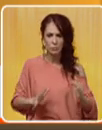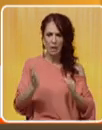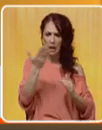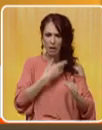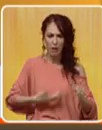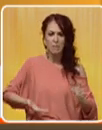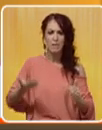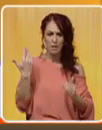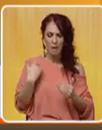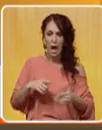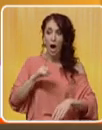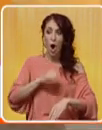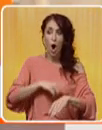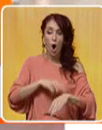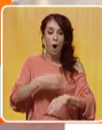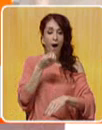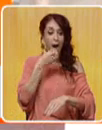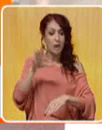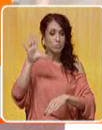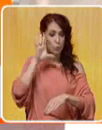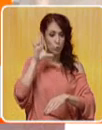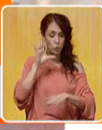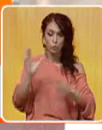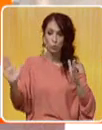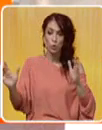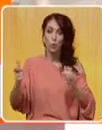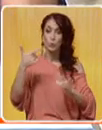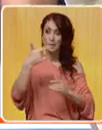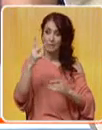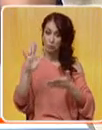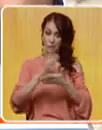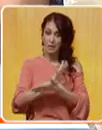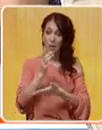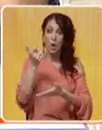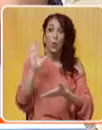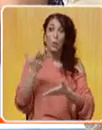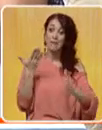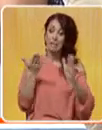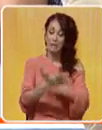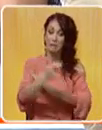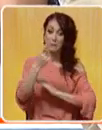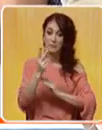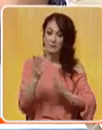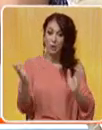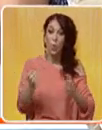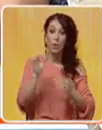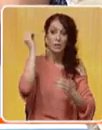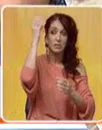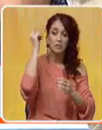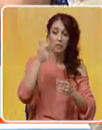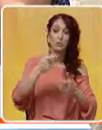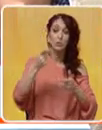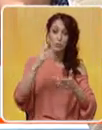fazia naquele hora do almoço exatamente Mas naquele tempo as pessoas esquentavam que entravam para a televisão uns de grandes nomes eram realmente apresentadores